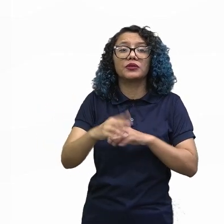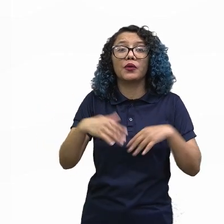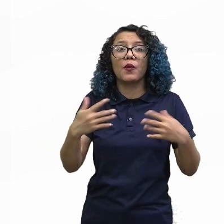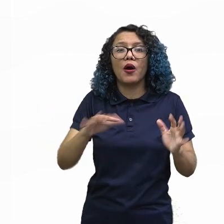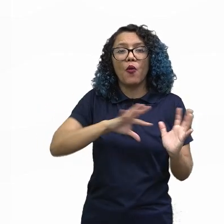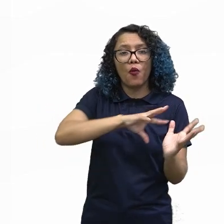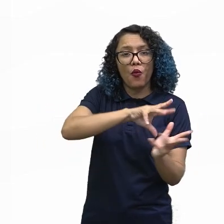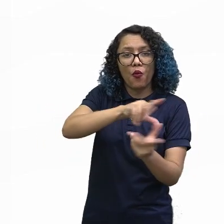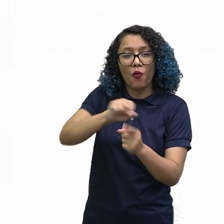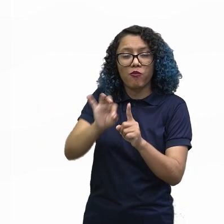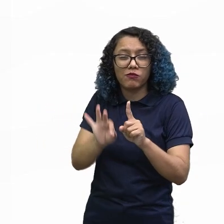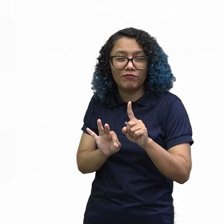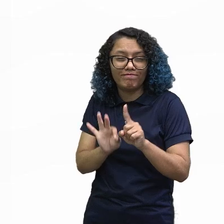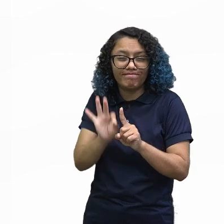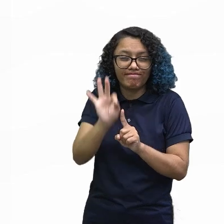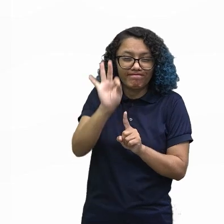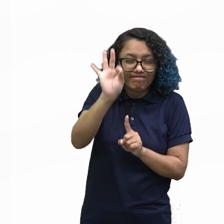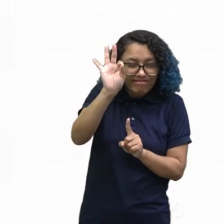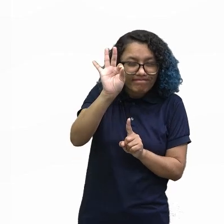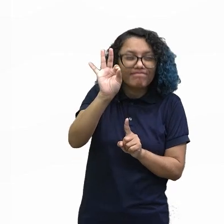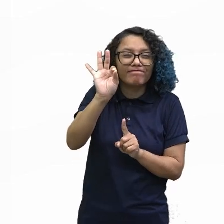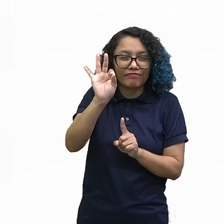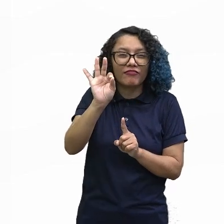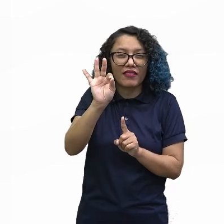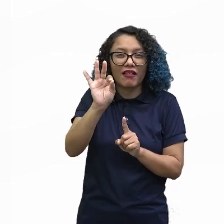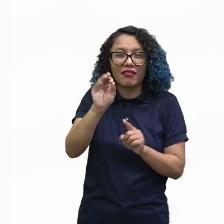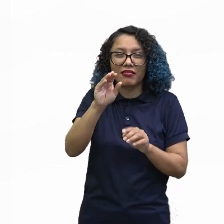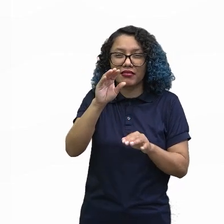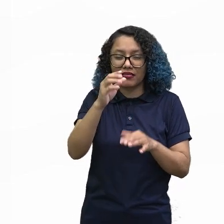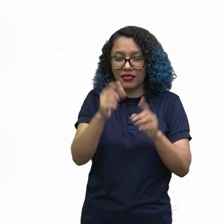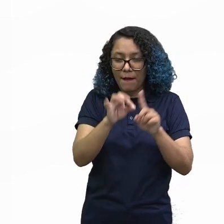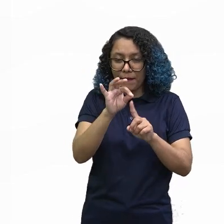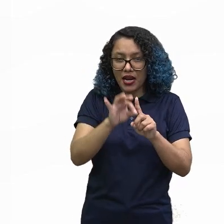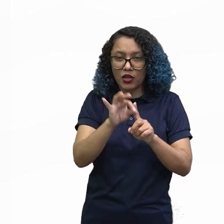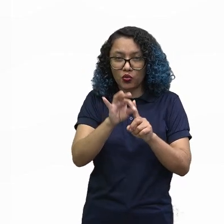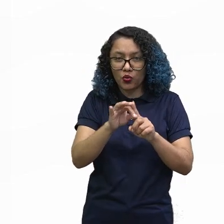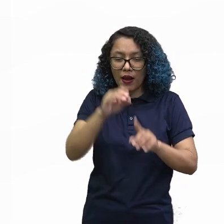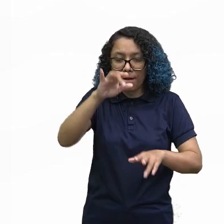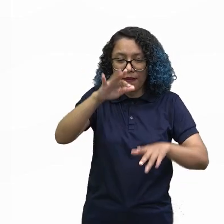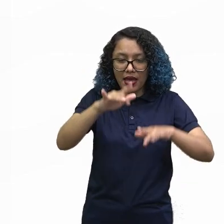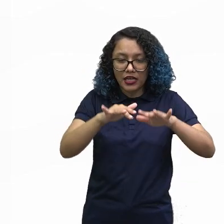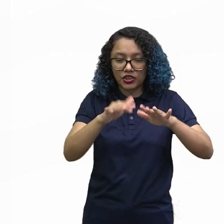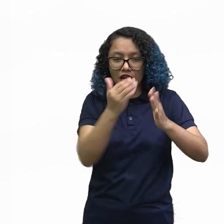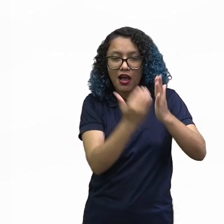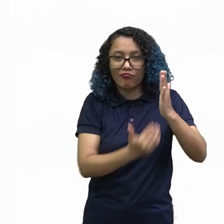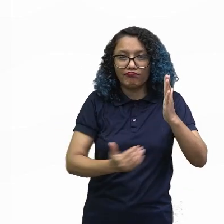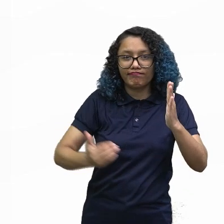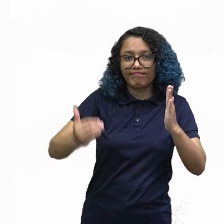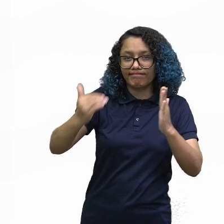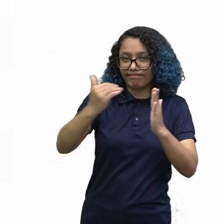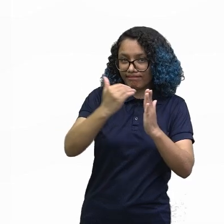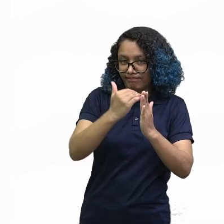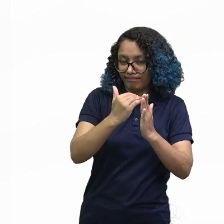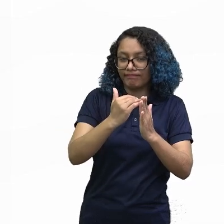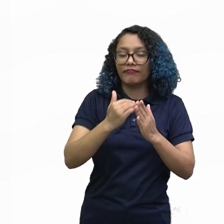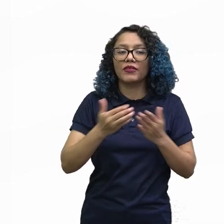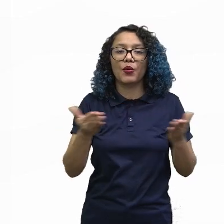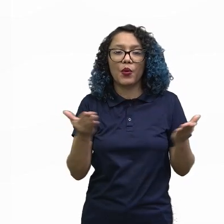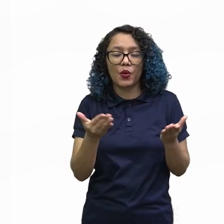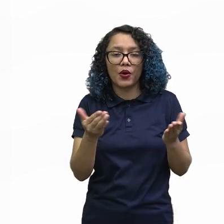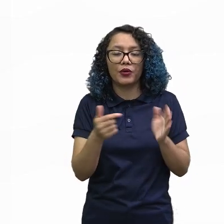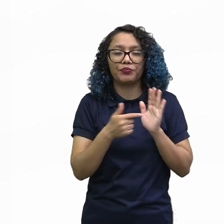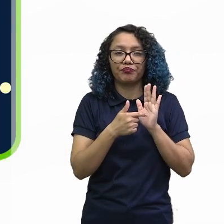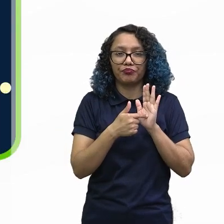é aquele aumento da temperatura média do planeta, né, pessoal? Nós temos aqui um esquema, né, uma